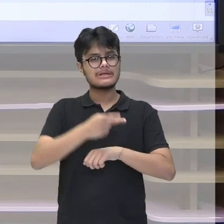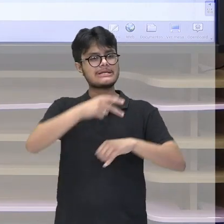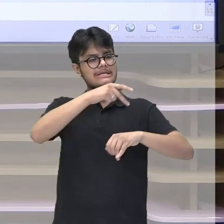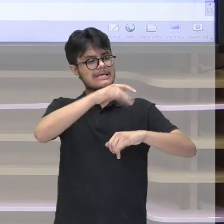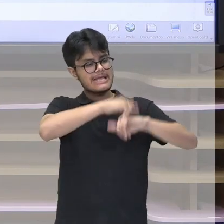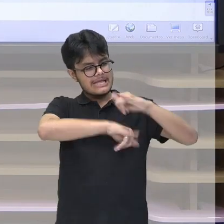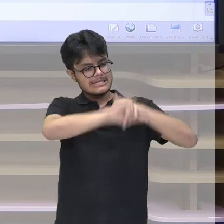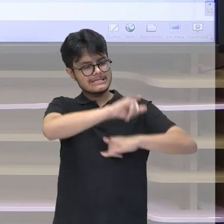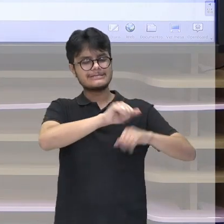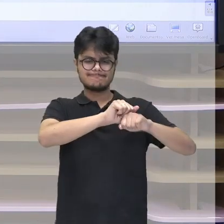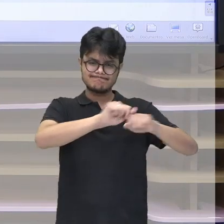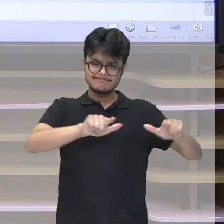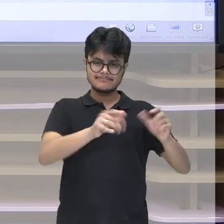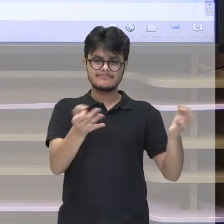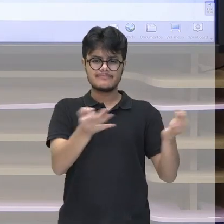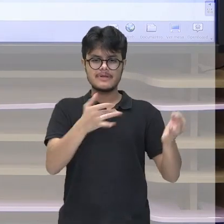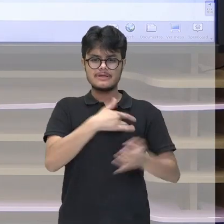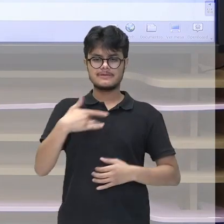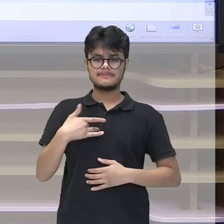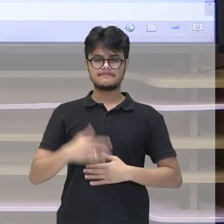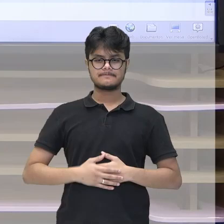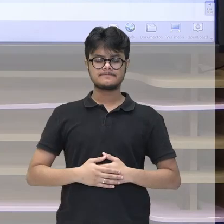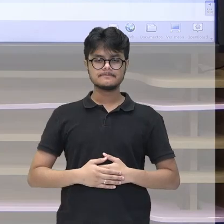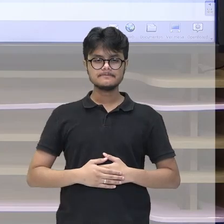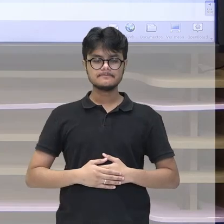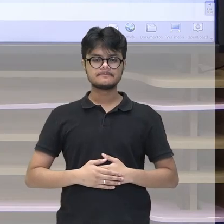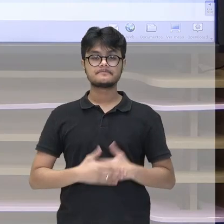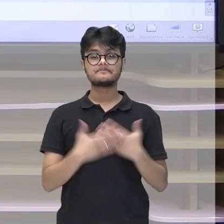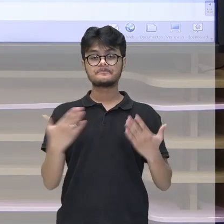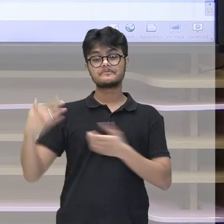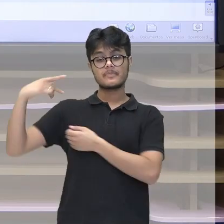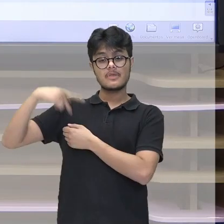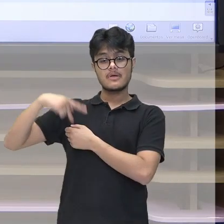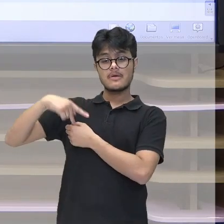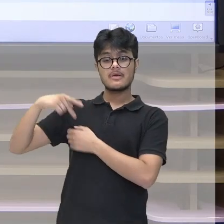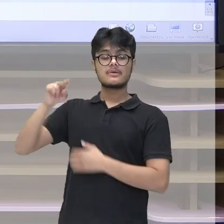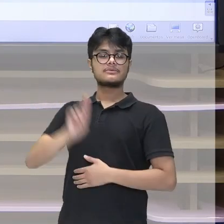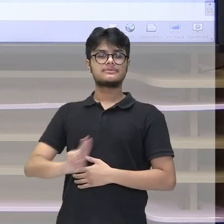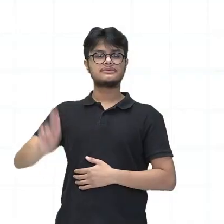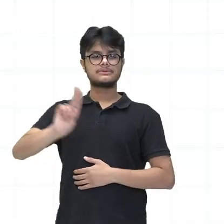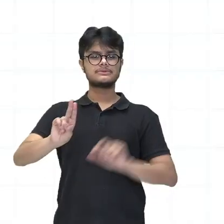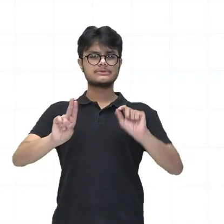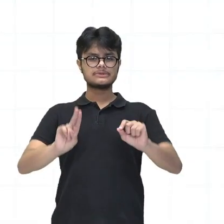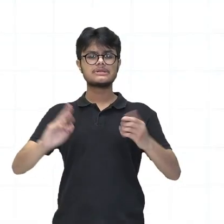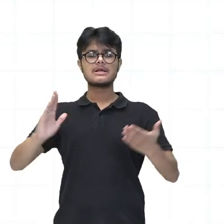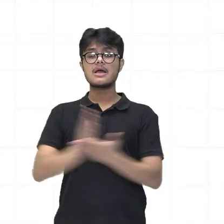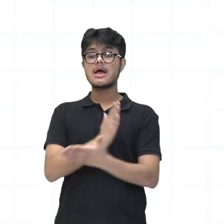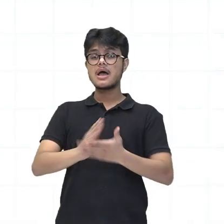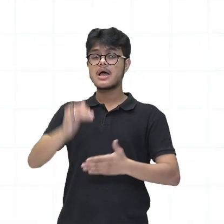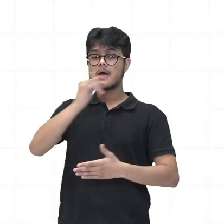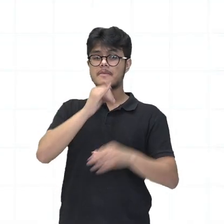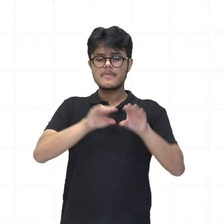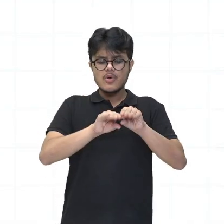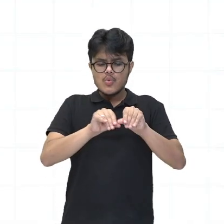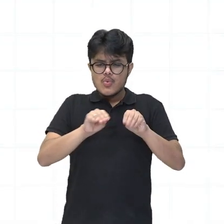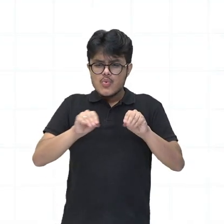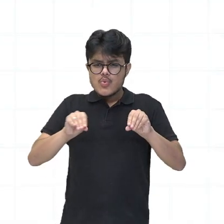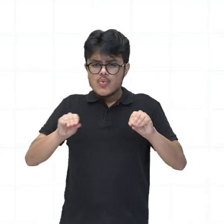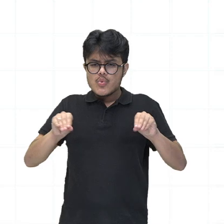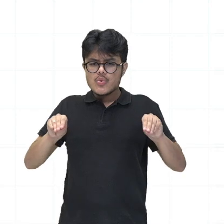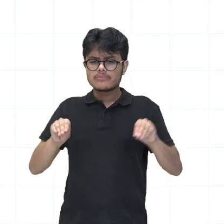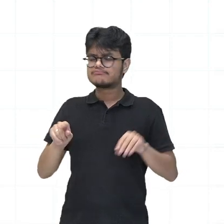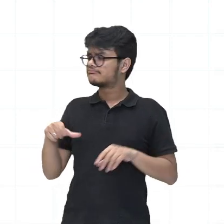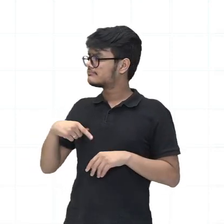fontes mais limpas, certo? O petróleo também é utilizado para asfalto e lubrificantes, né?